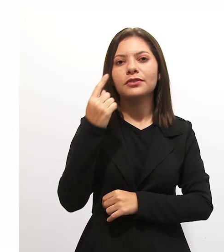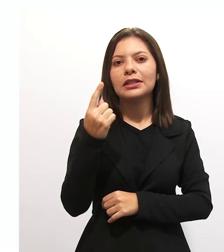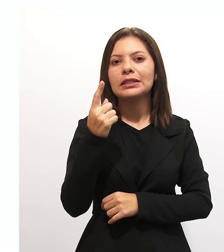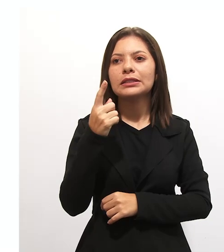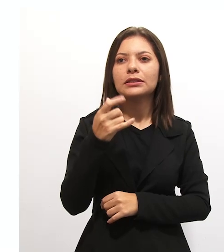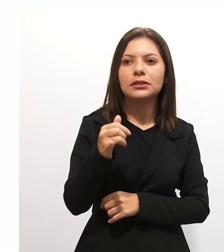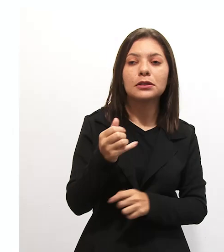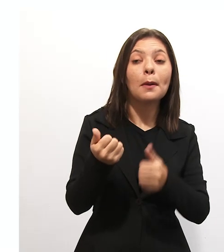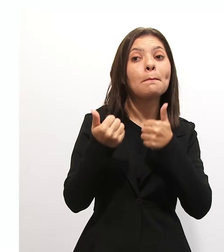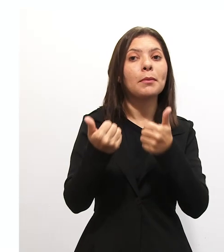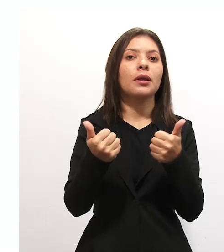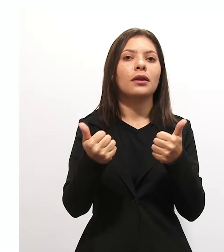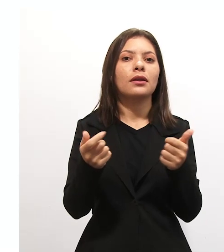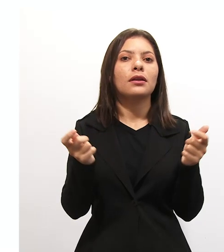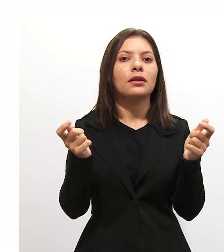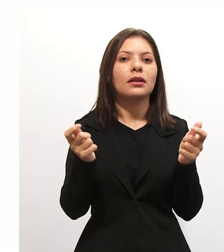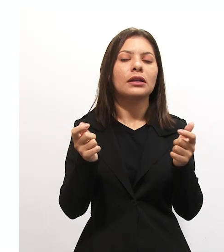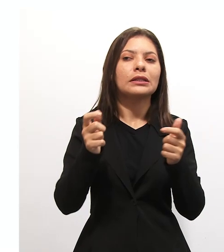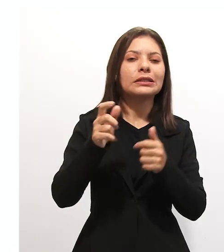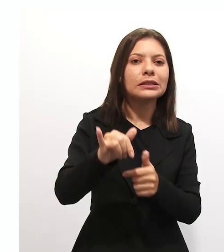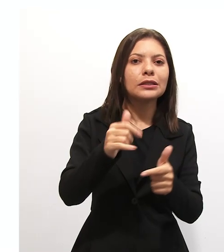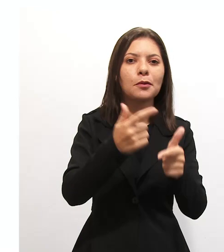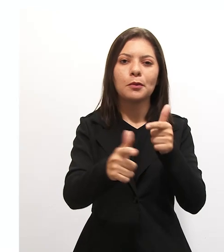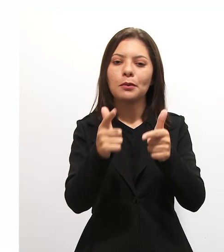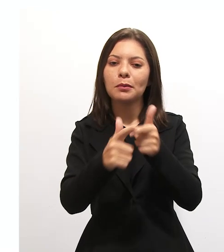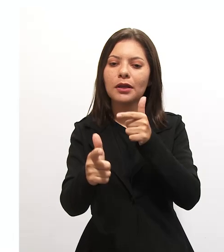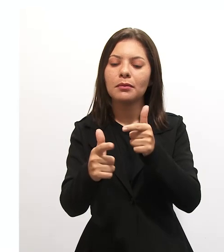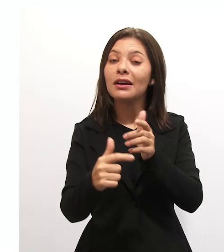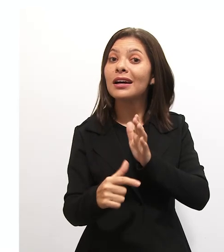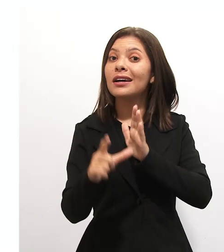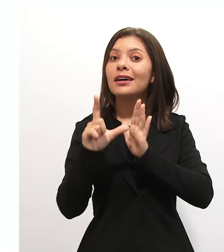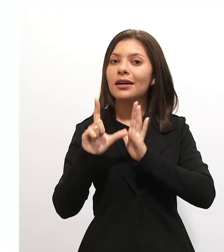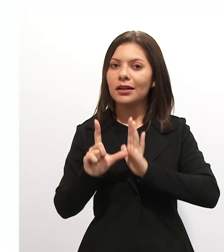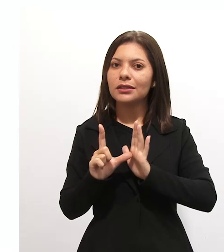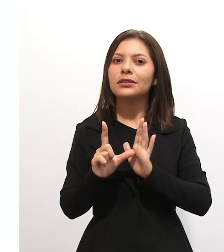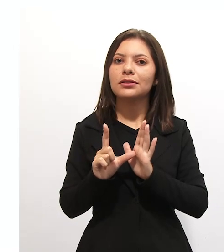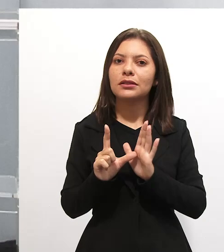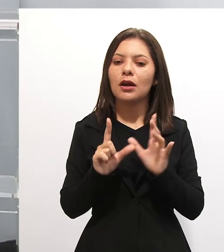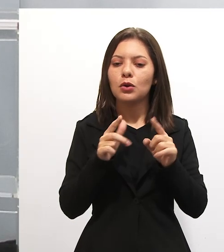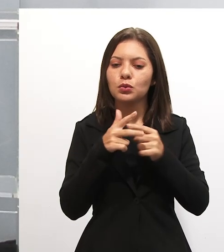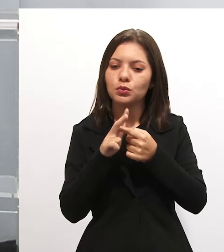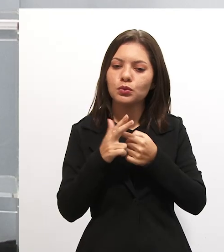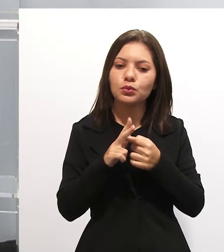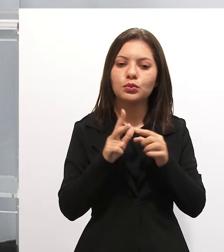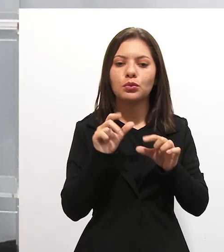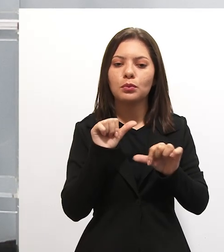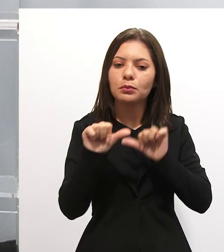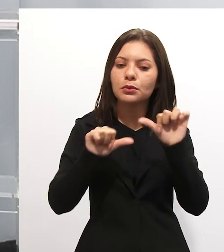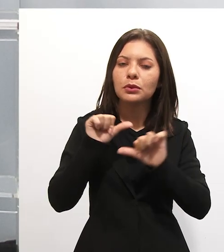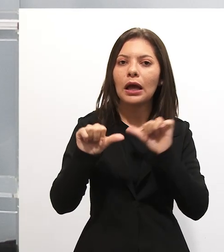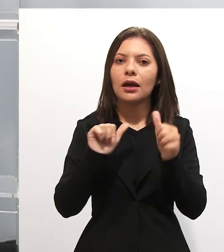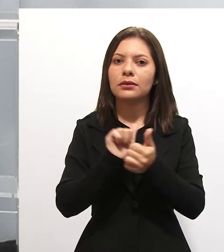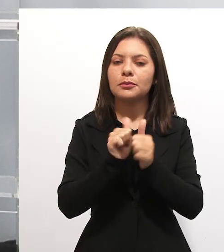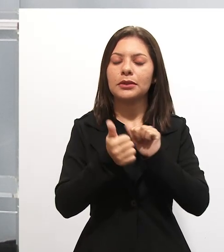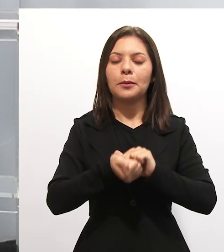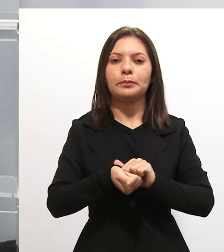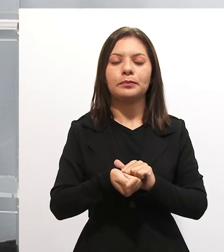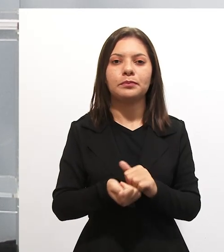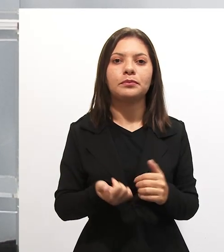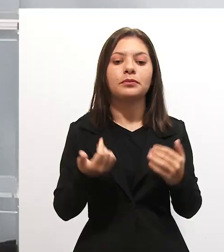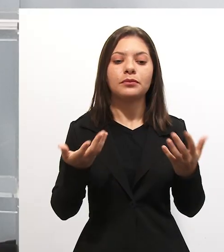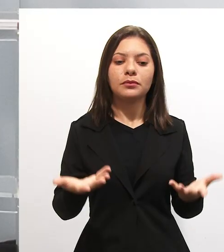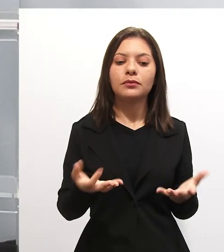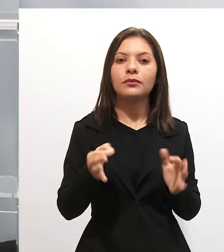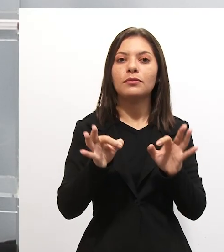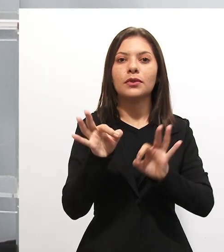ajustes antes que os problemas se tornem prejuízos. Então, gente, o